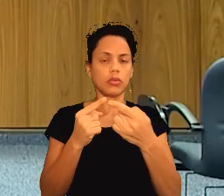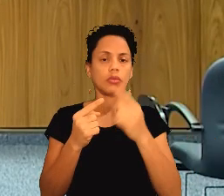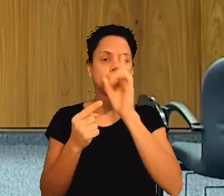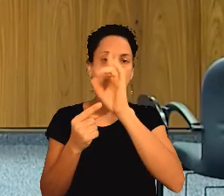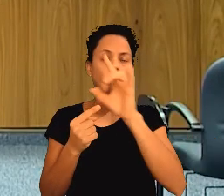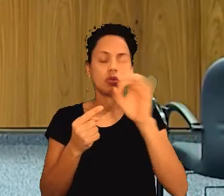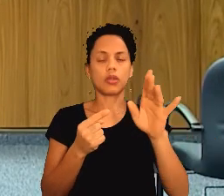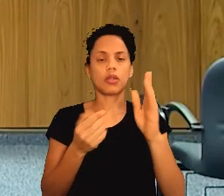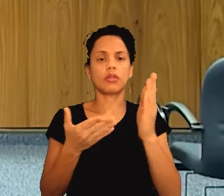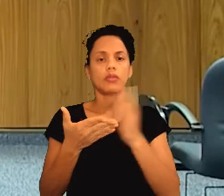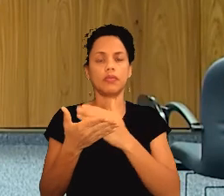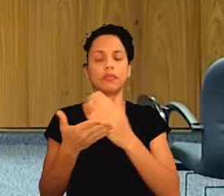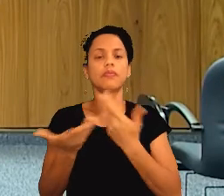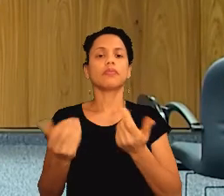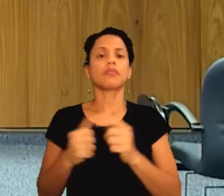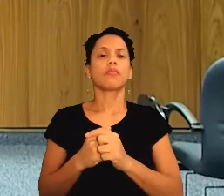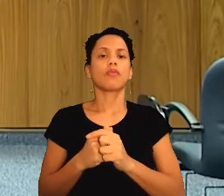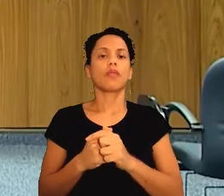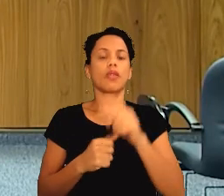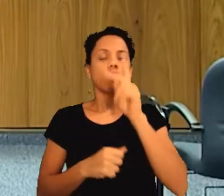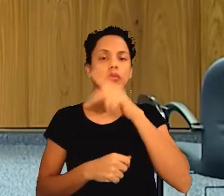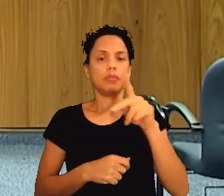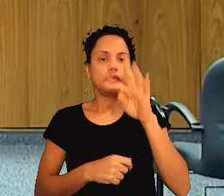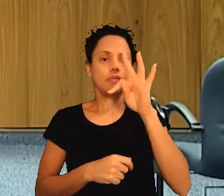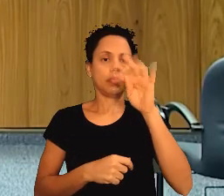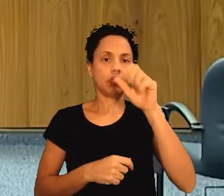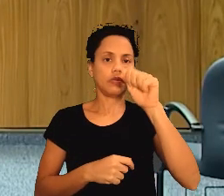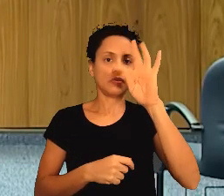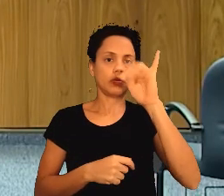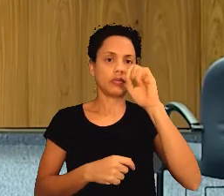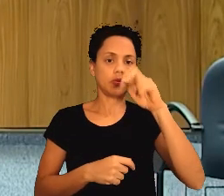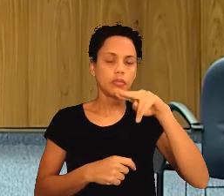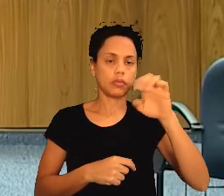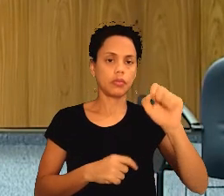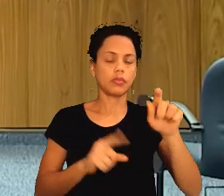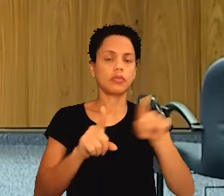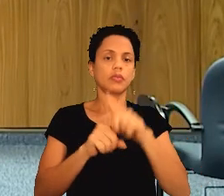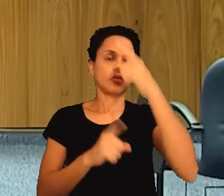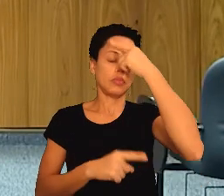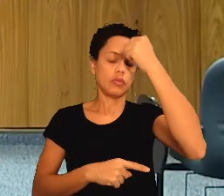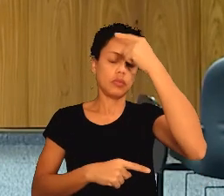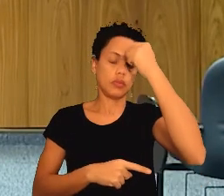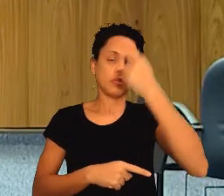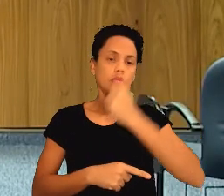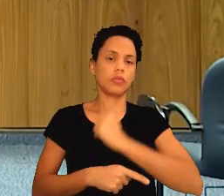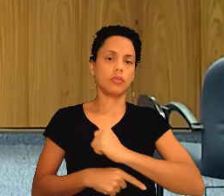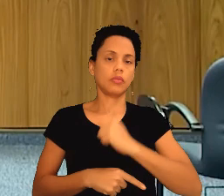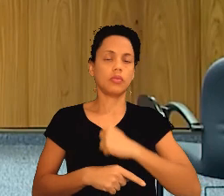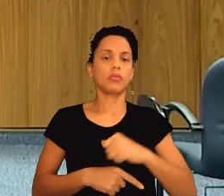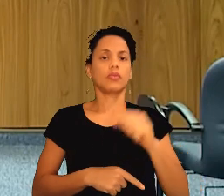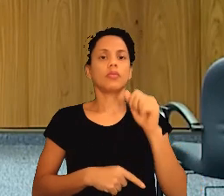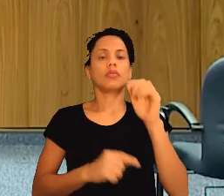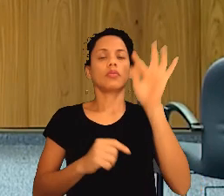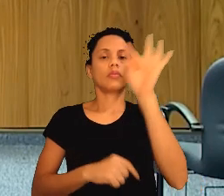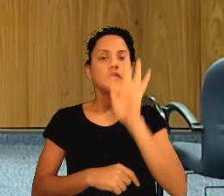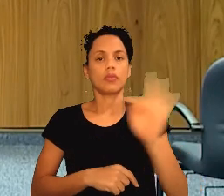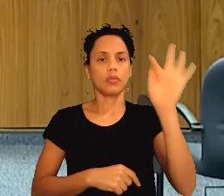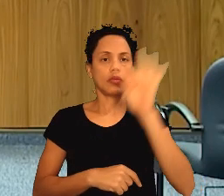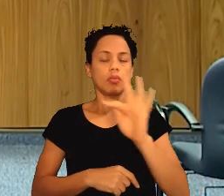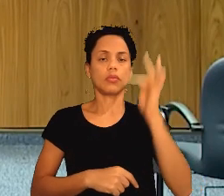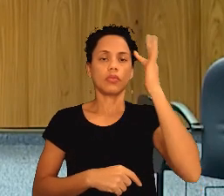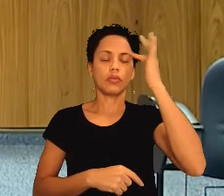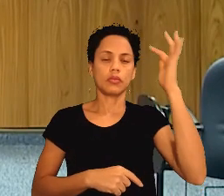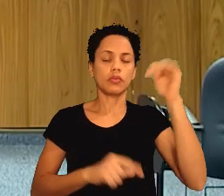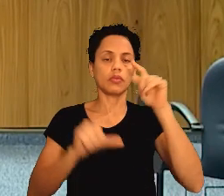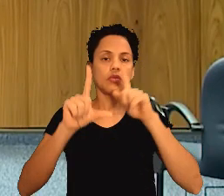exemplar. A Tatiane Klein é doutoranda no programa de pós-graduação em Antropologia Social da Faculdade de